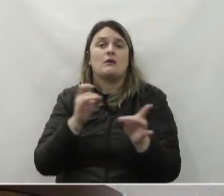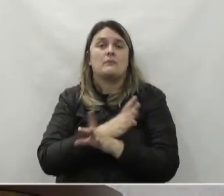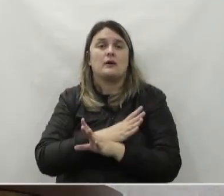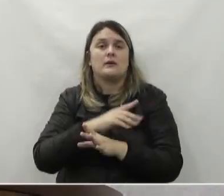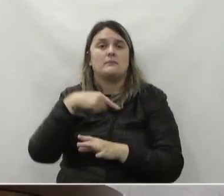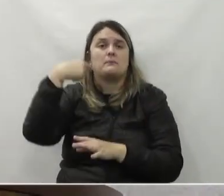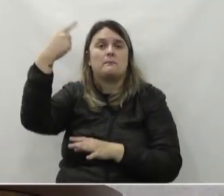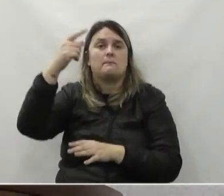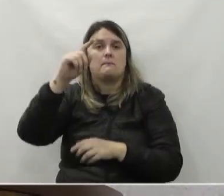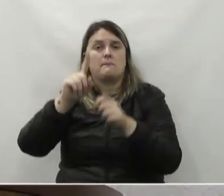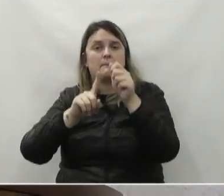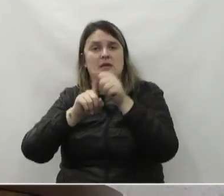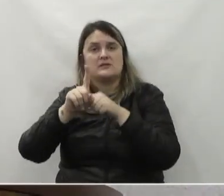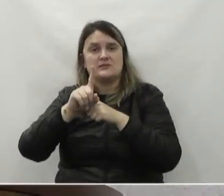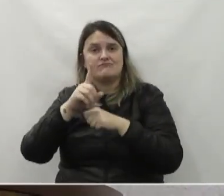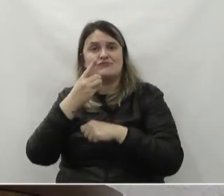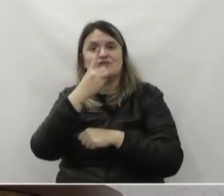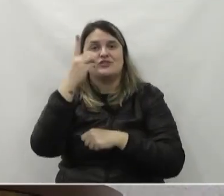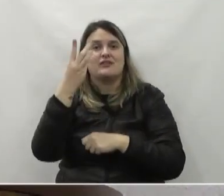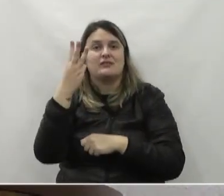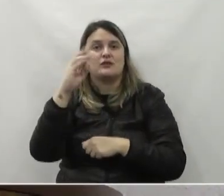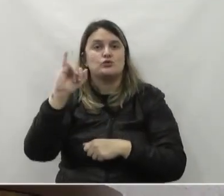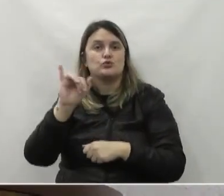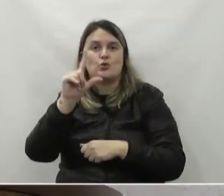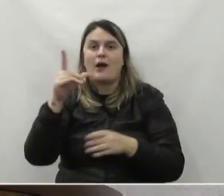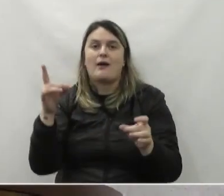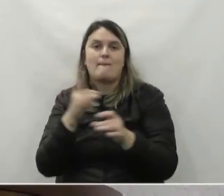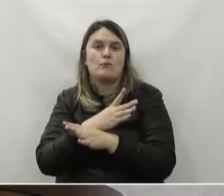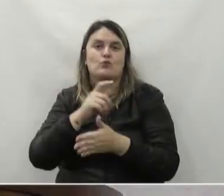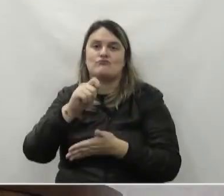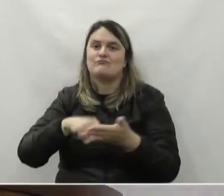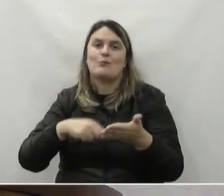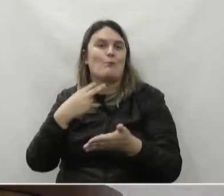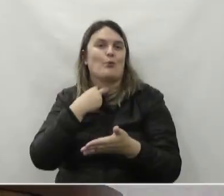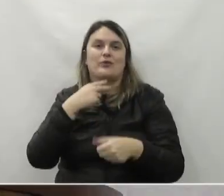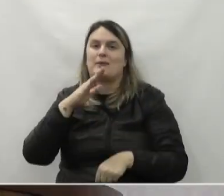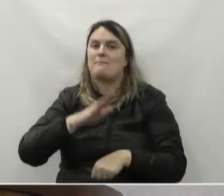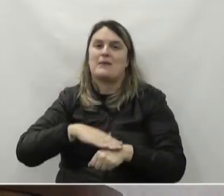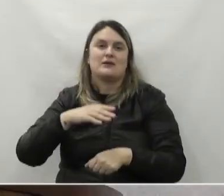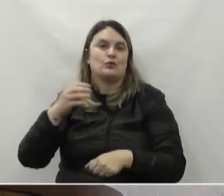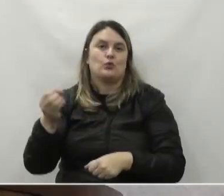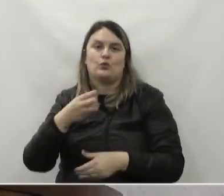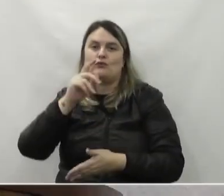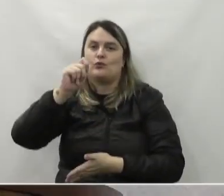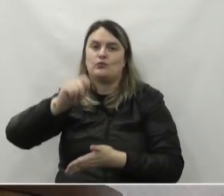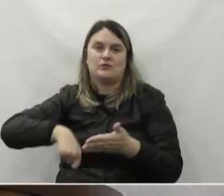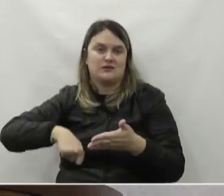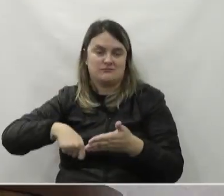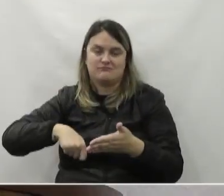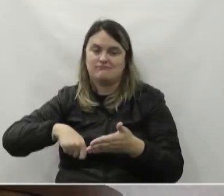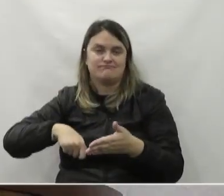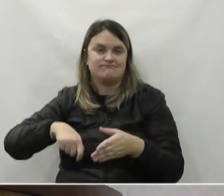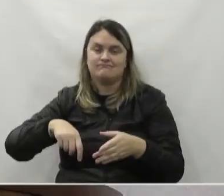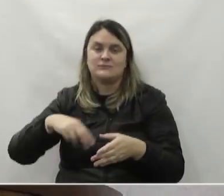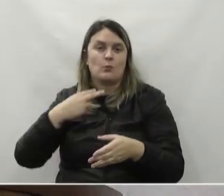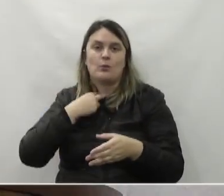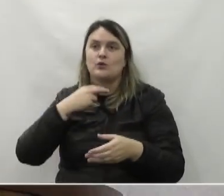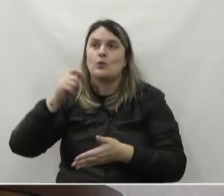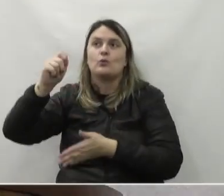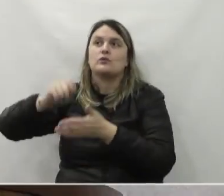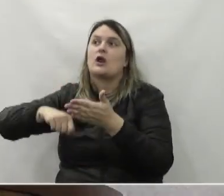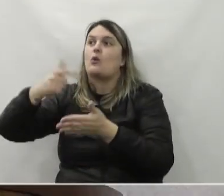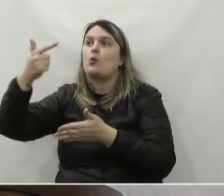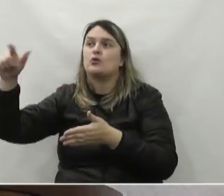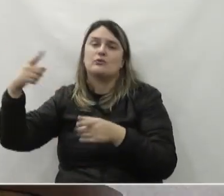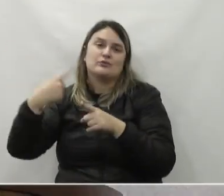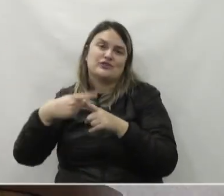no próximo dia 3 de julho. E não pode ser mais renovado o contrato com essa empresa e também não podemos contratar outras